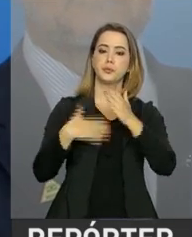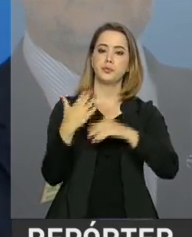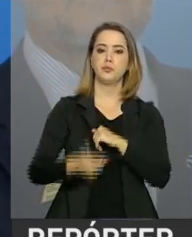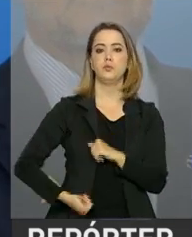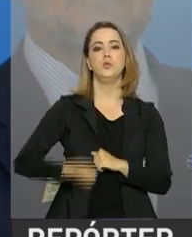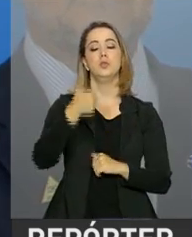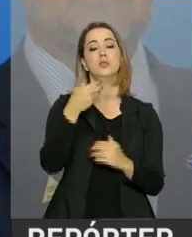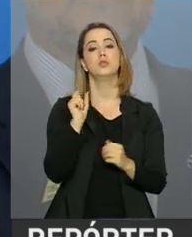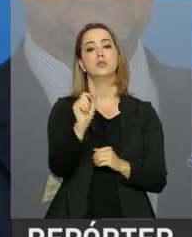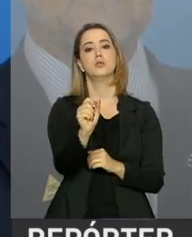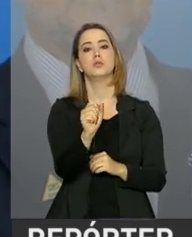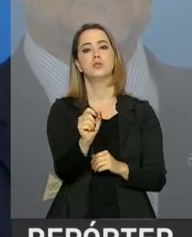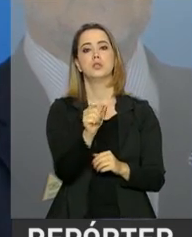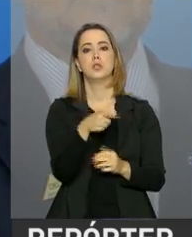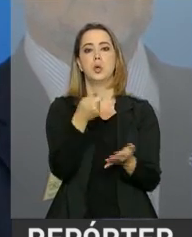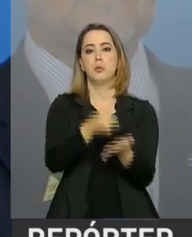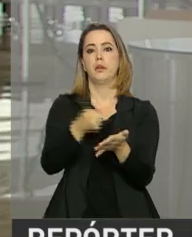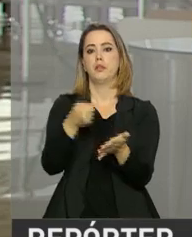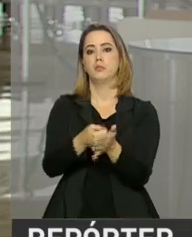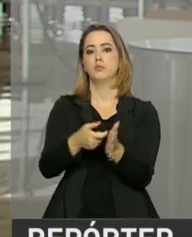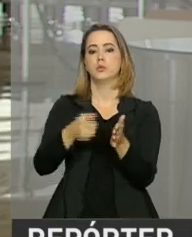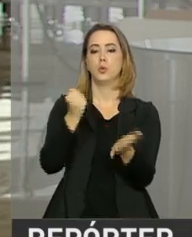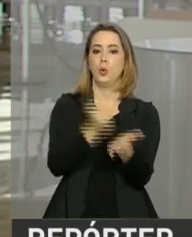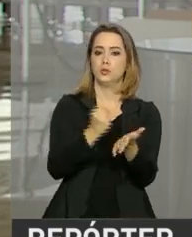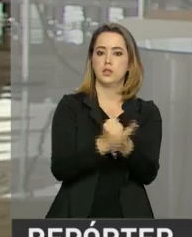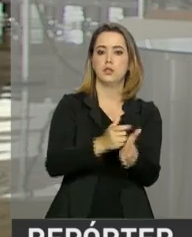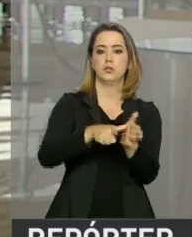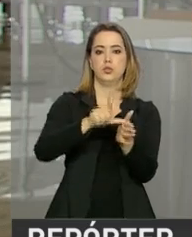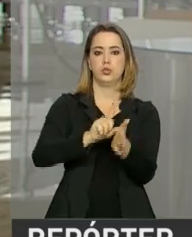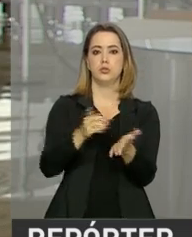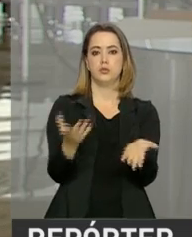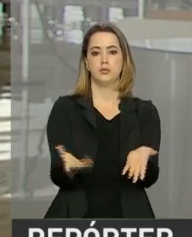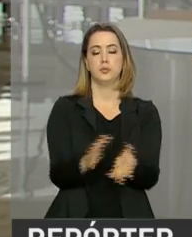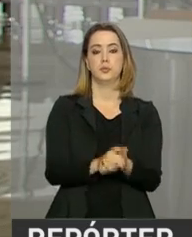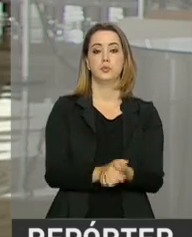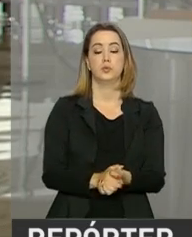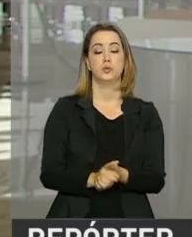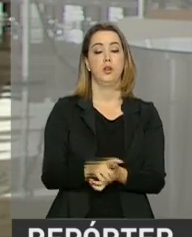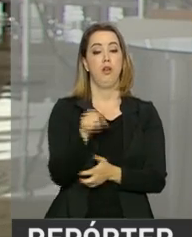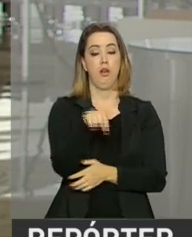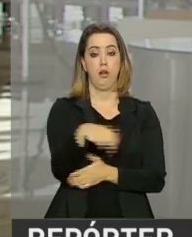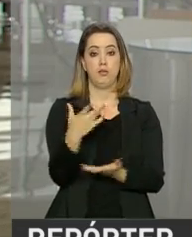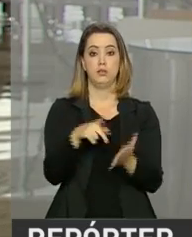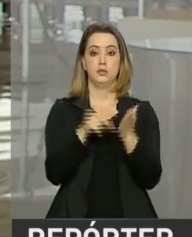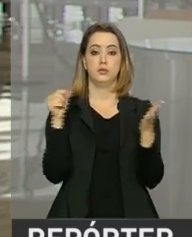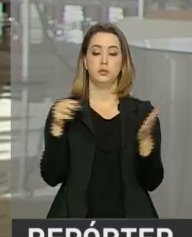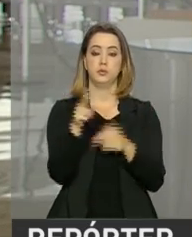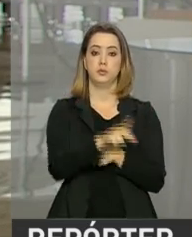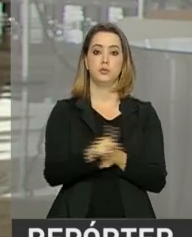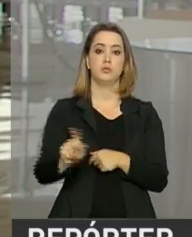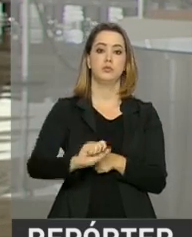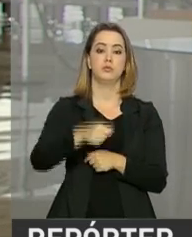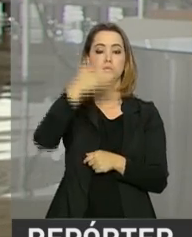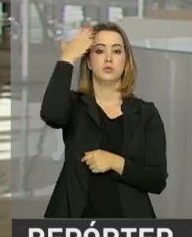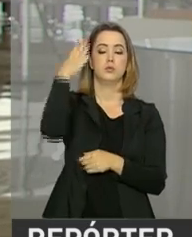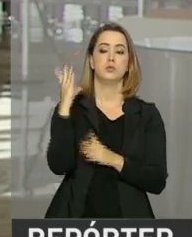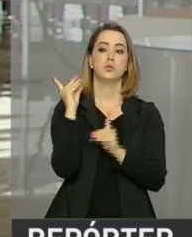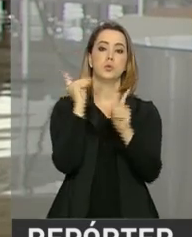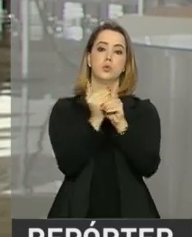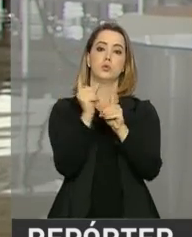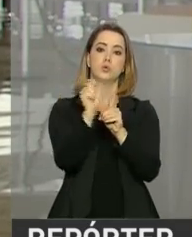ainda na questão de restos a pagar e daqui a pouco aqui no Palácio do Planalto o presidente Michel Temer